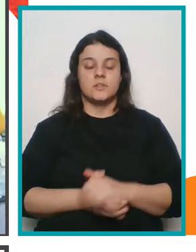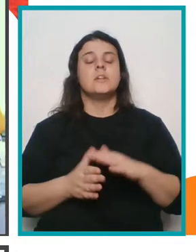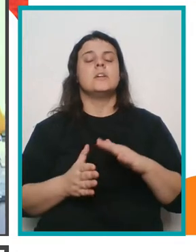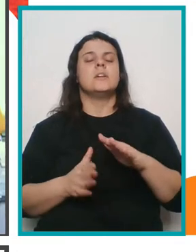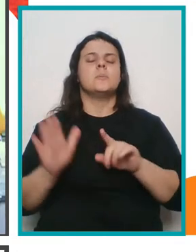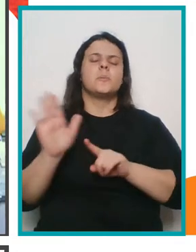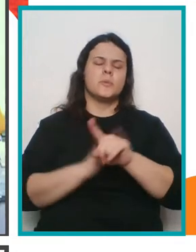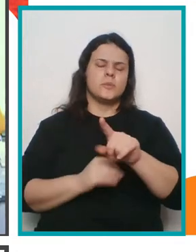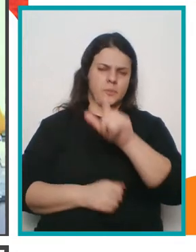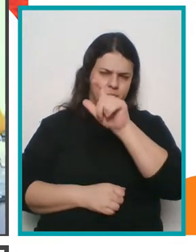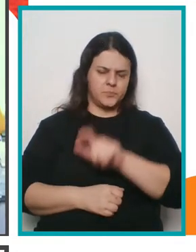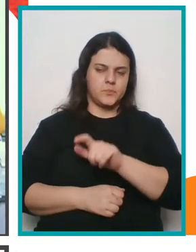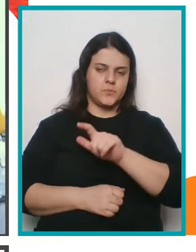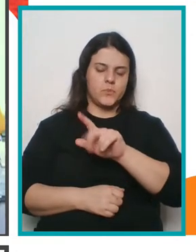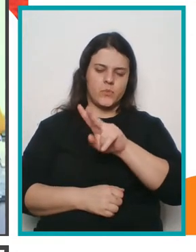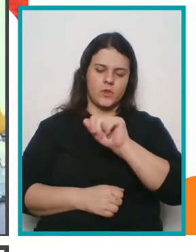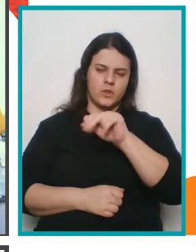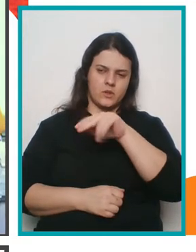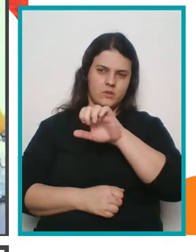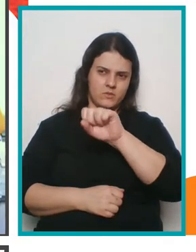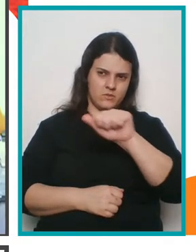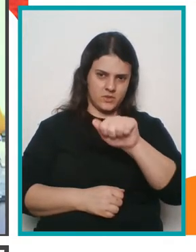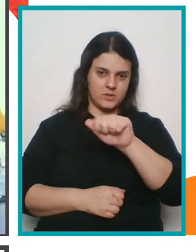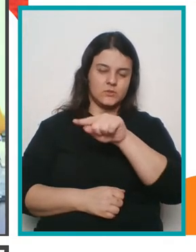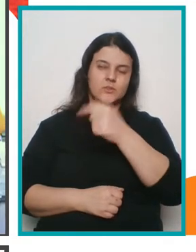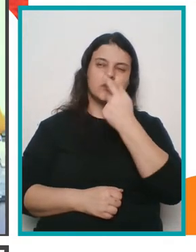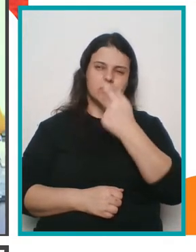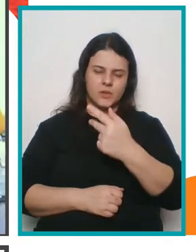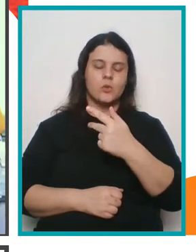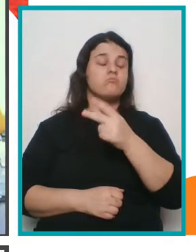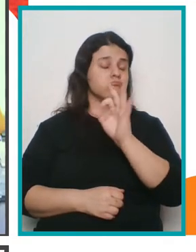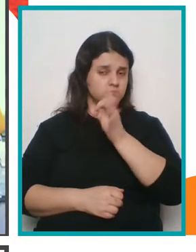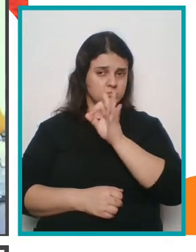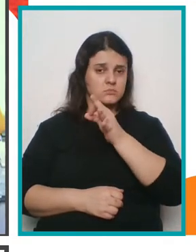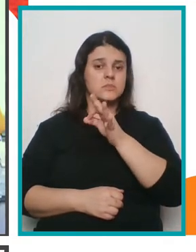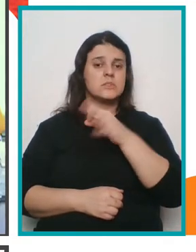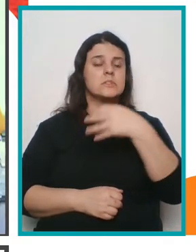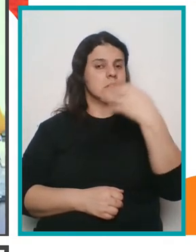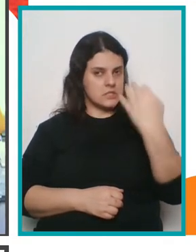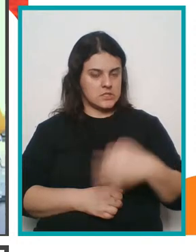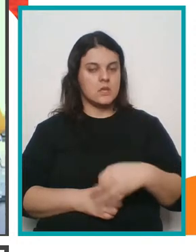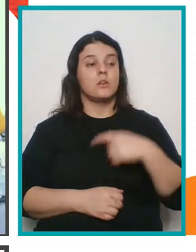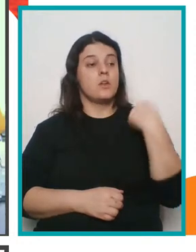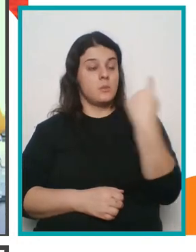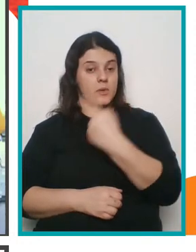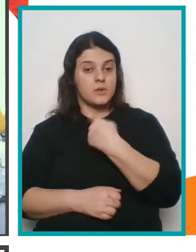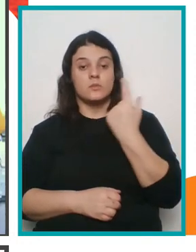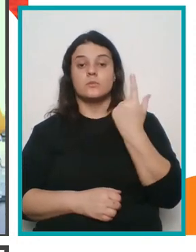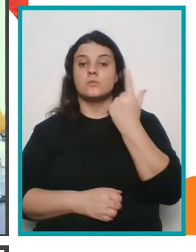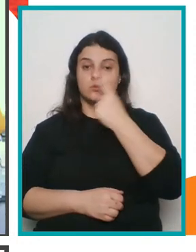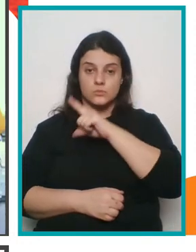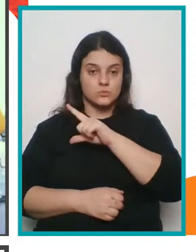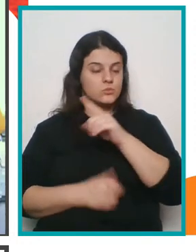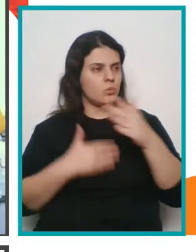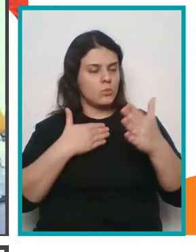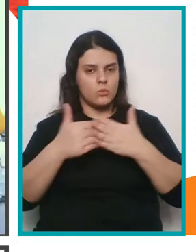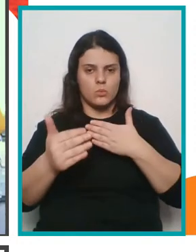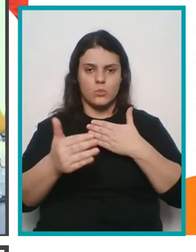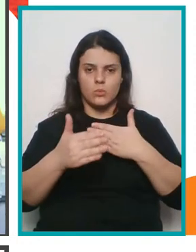mínima forma de justiça climática, a gente precisa de uma cooperação global,